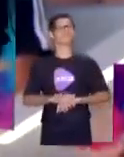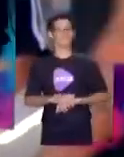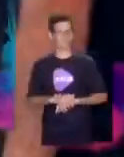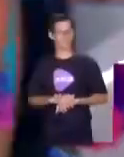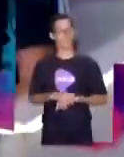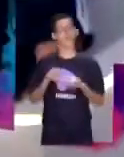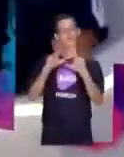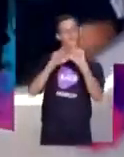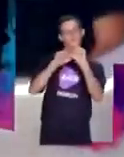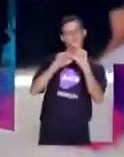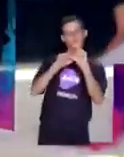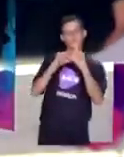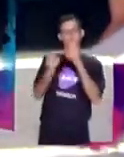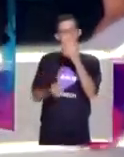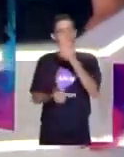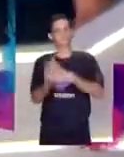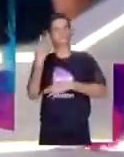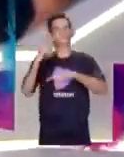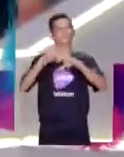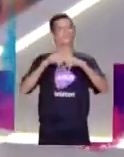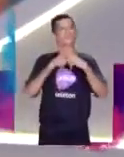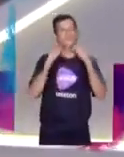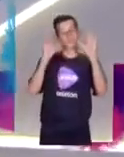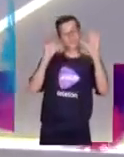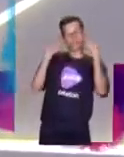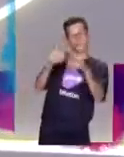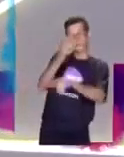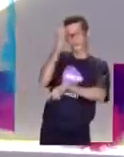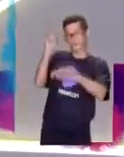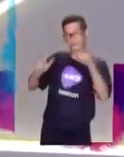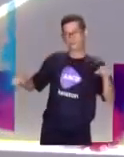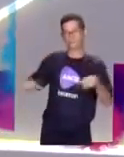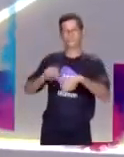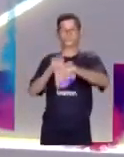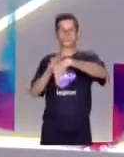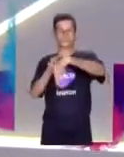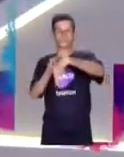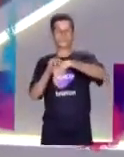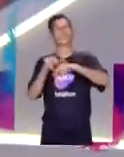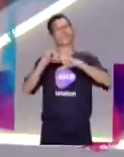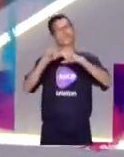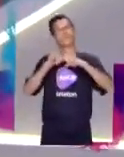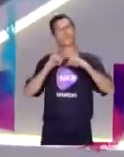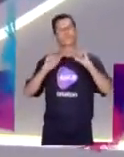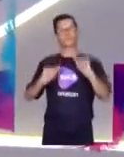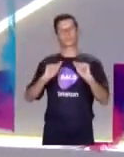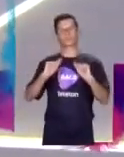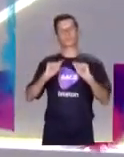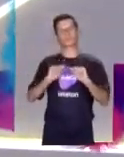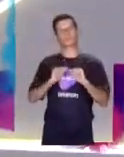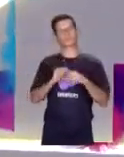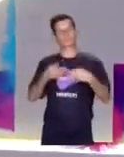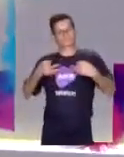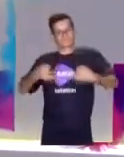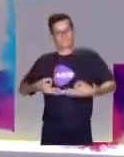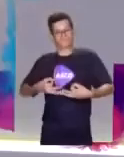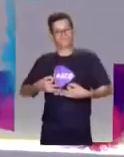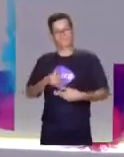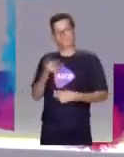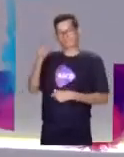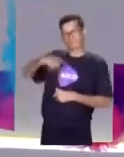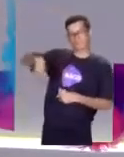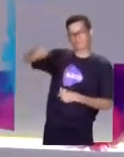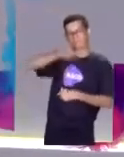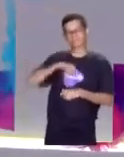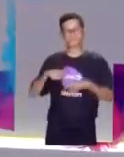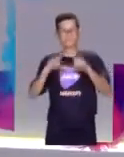O Teleton surgiu para e pelos pacientes da ACDI. Por isso, nada mais justo do que eles